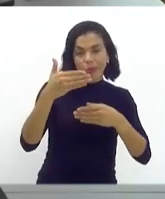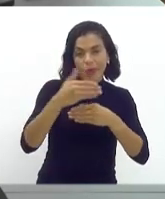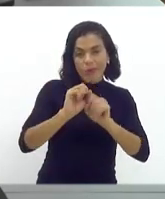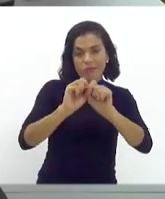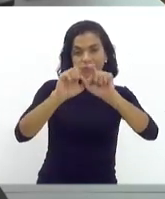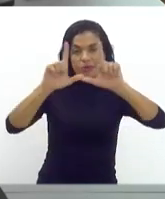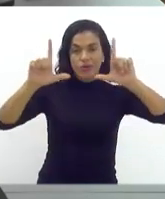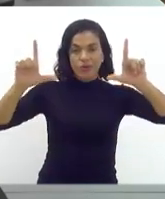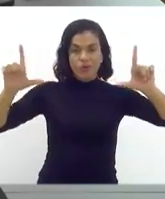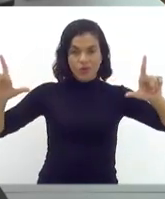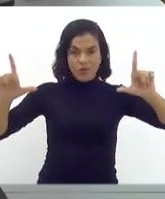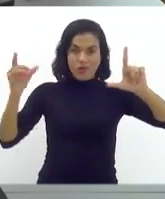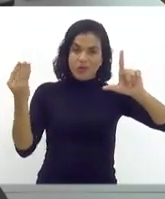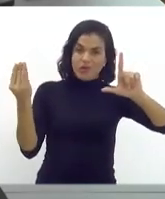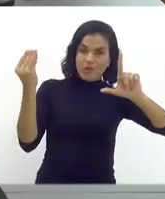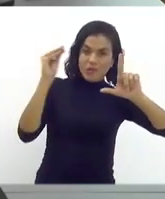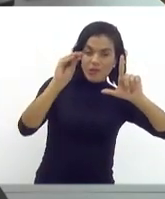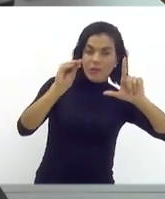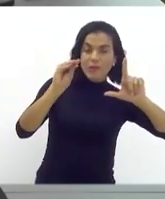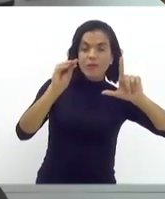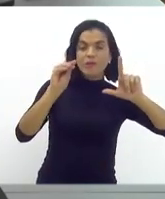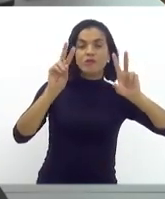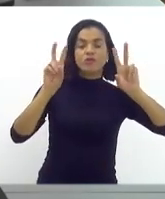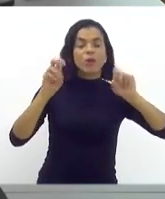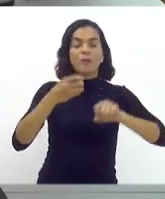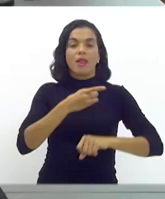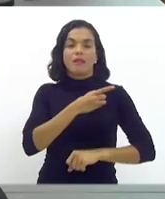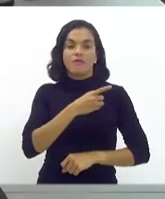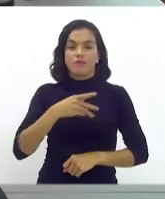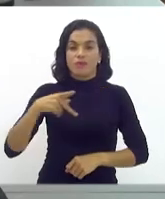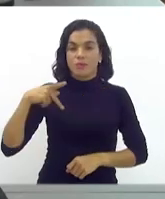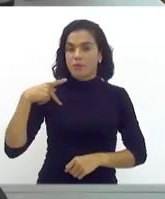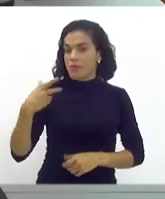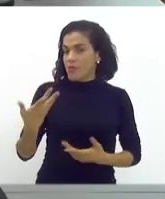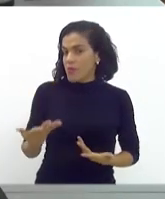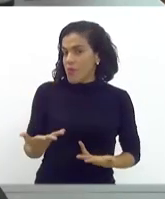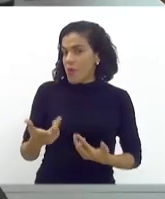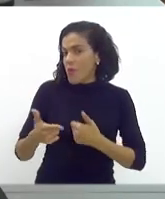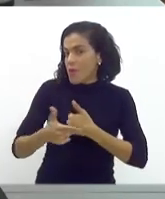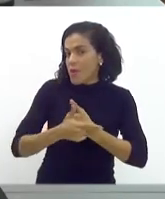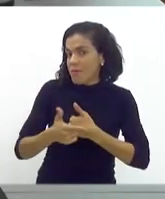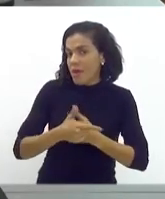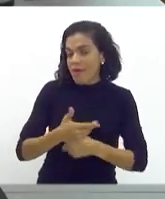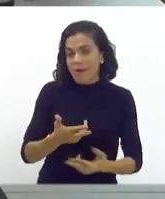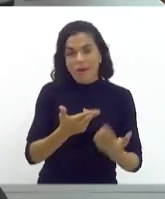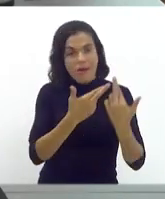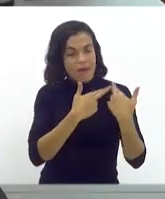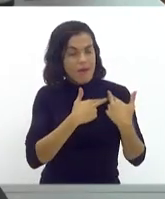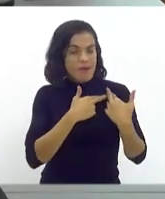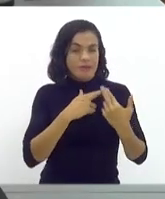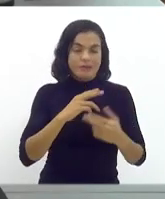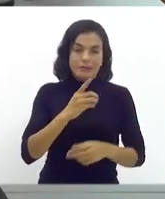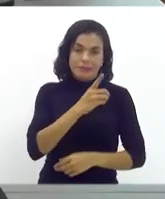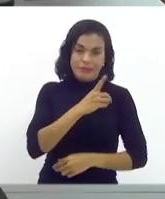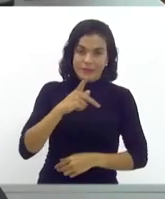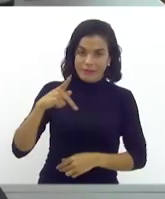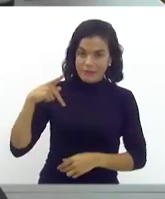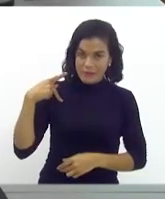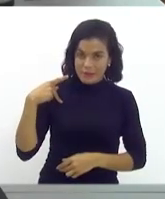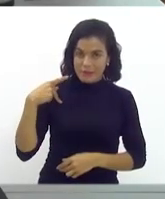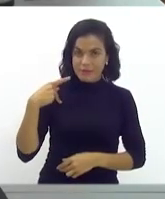quis frisar o papel da Defensoria Pública onde entra defensoria pública em todo esse